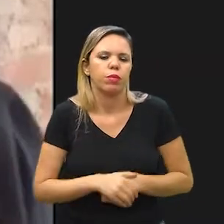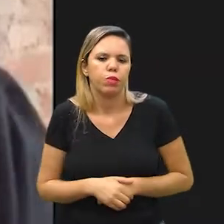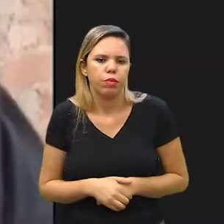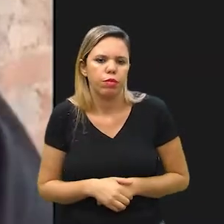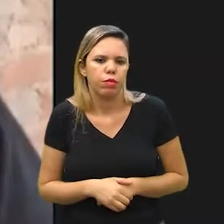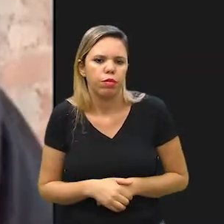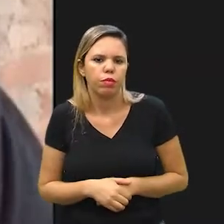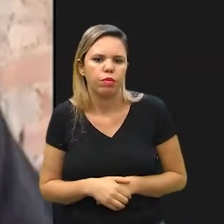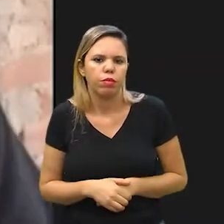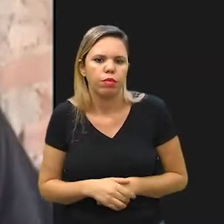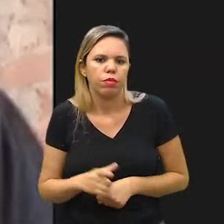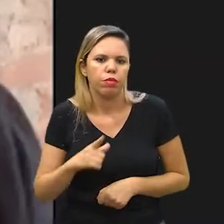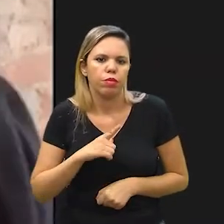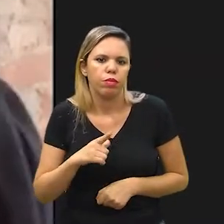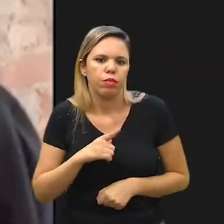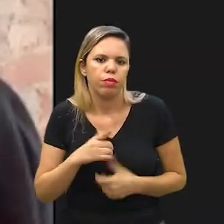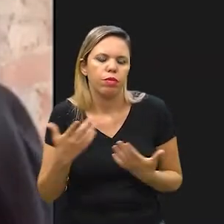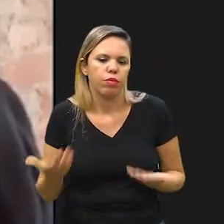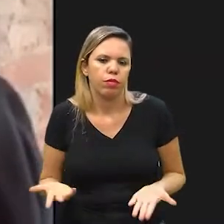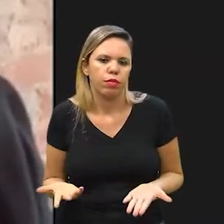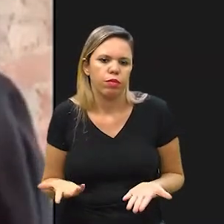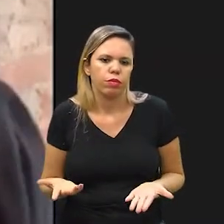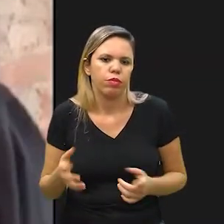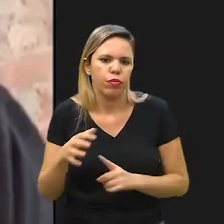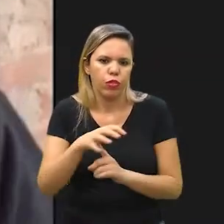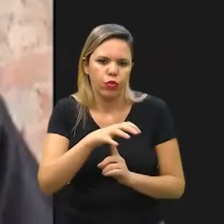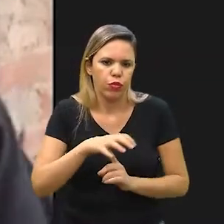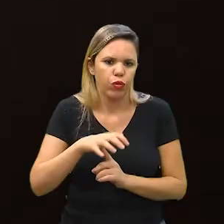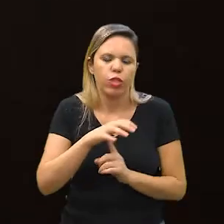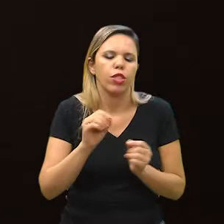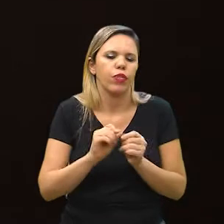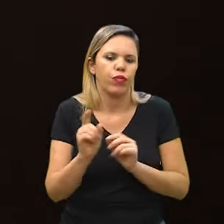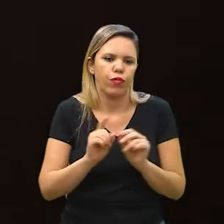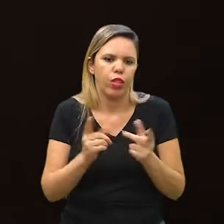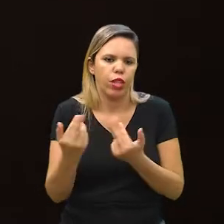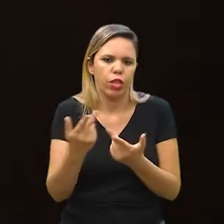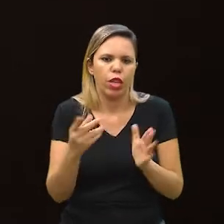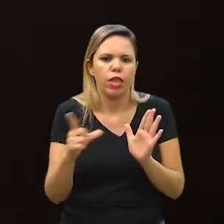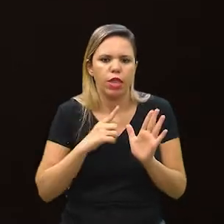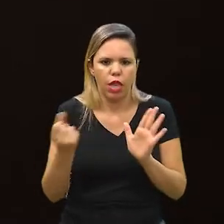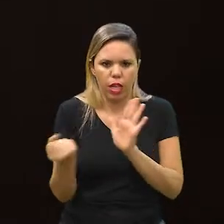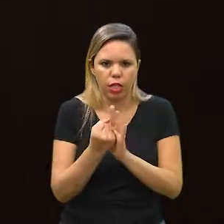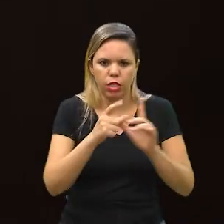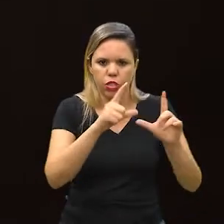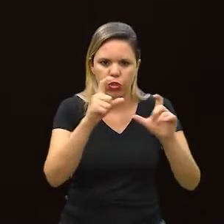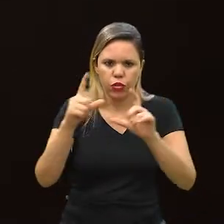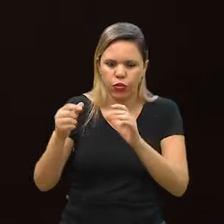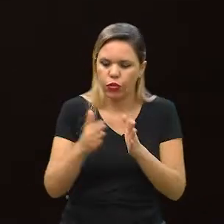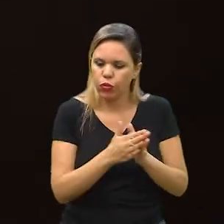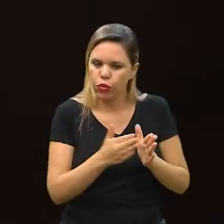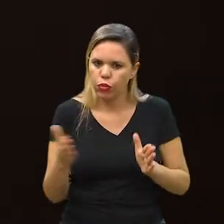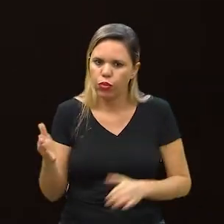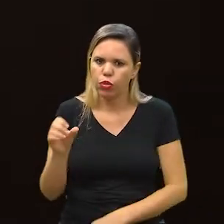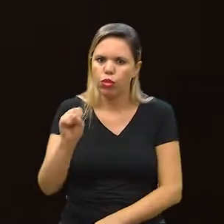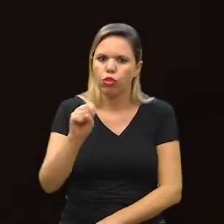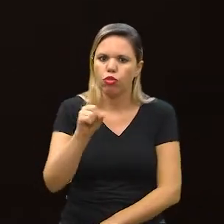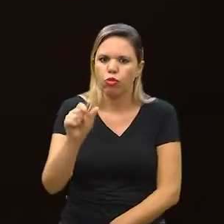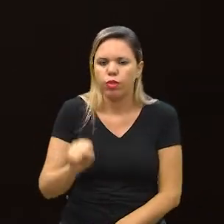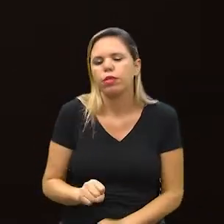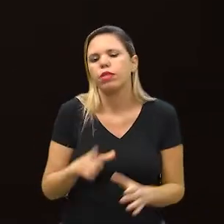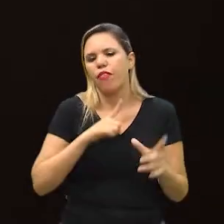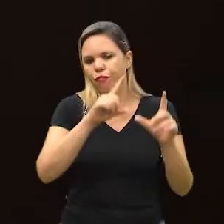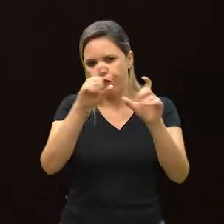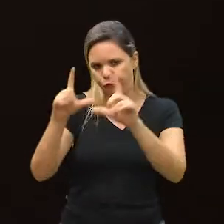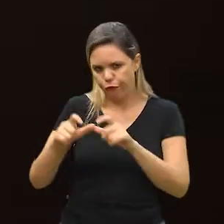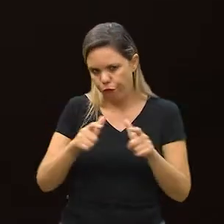continuasse o que tivesse, o que a feira tinha sido feito, né? Você tem registro dessa fase lá de Souzas? Tem